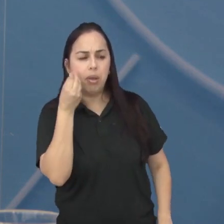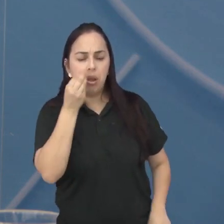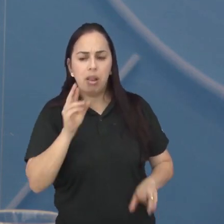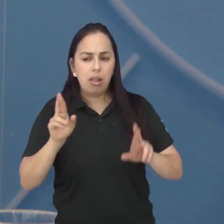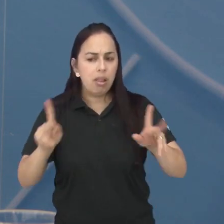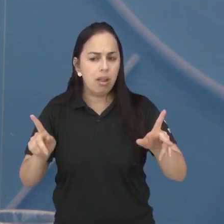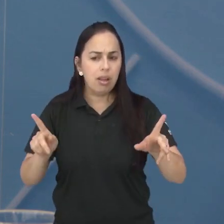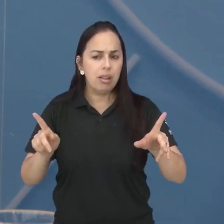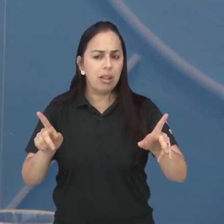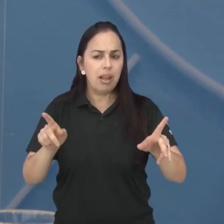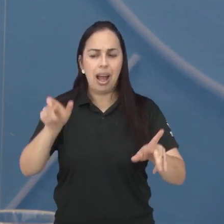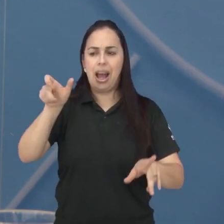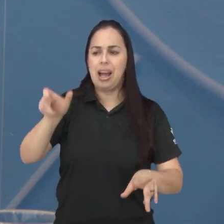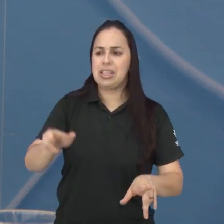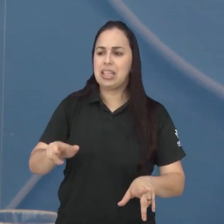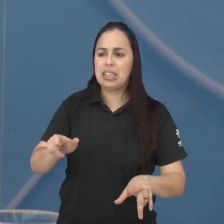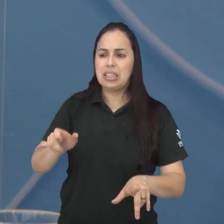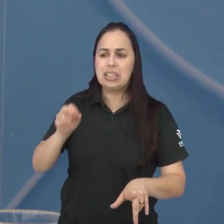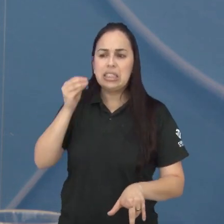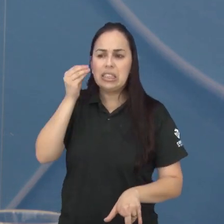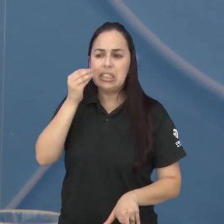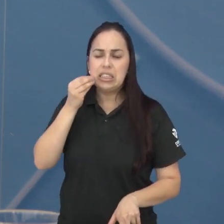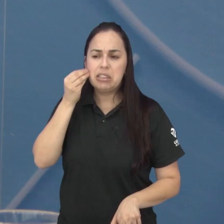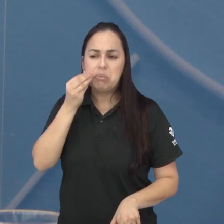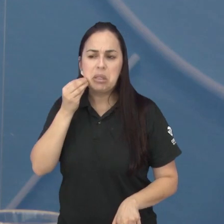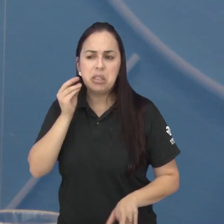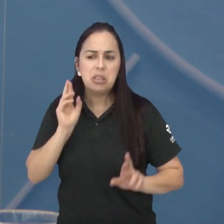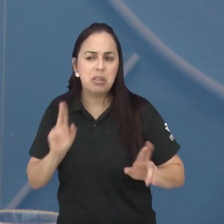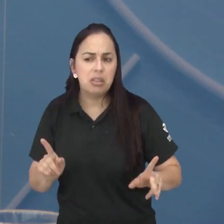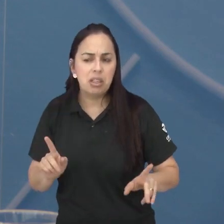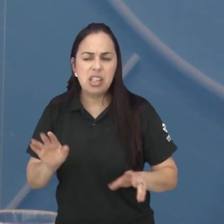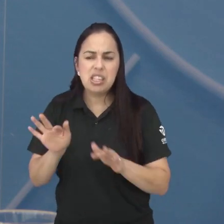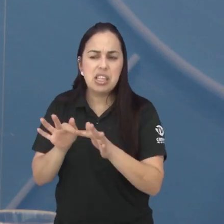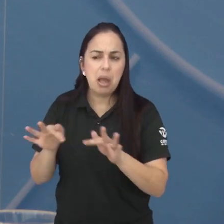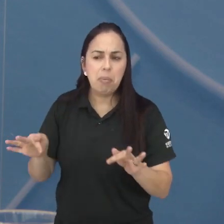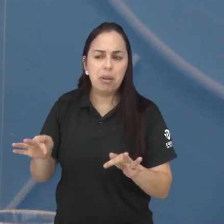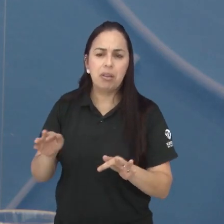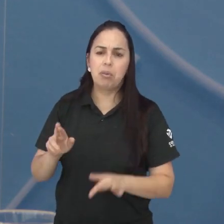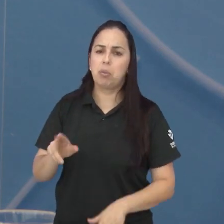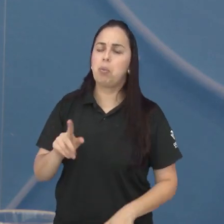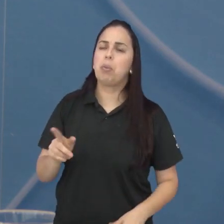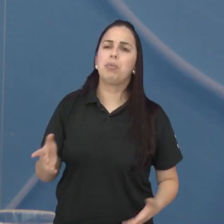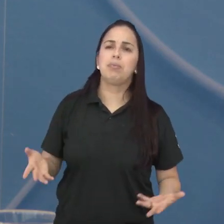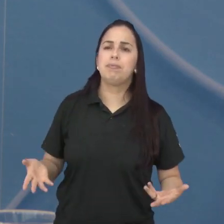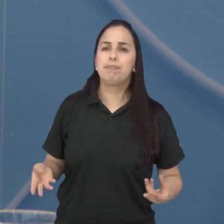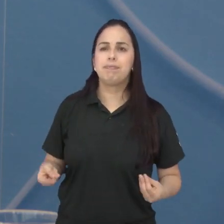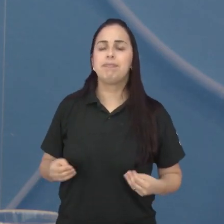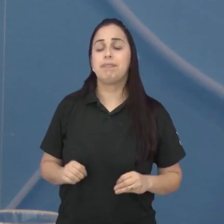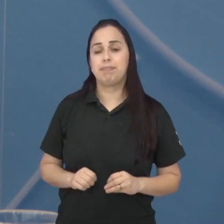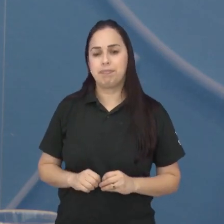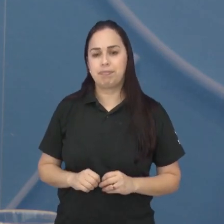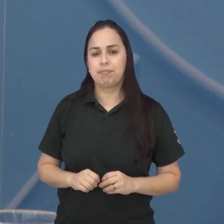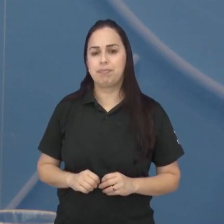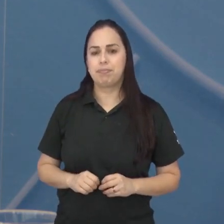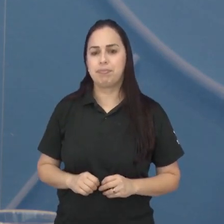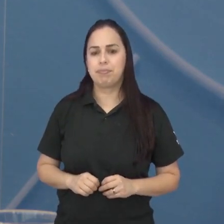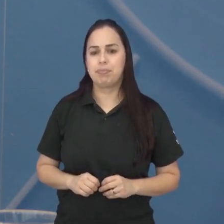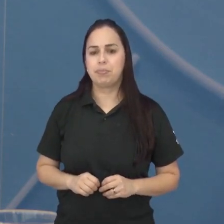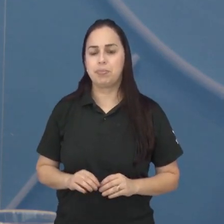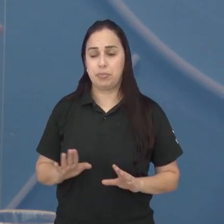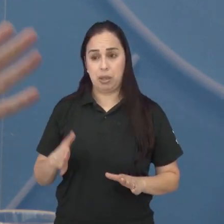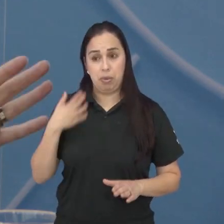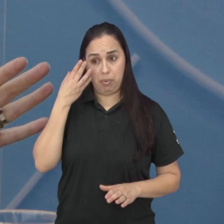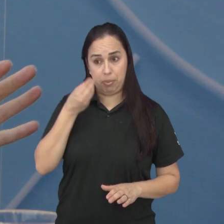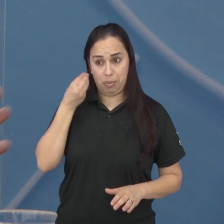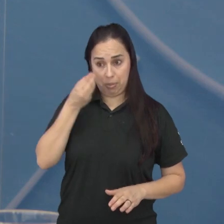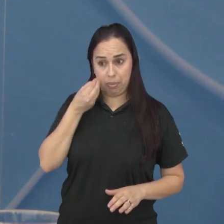é mulher e é simplesmente isso, porque não é simplesmente. Se fosse, né, não fazia sentido mesmo, né? Agora, eu vou falar